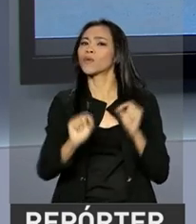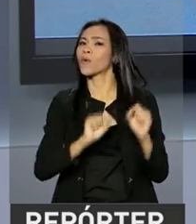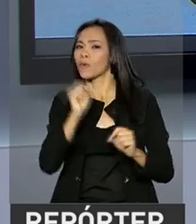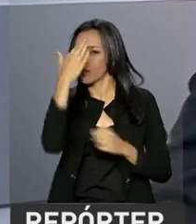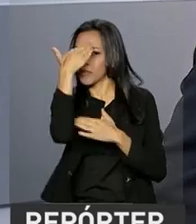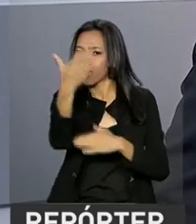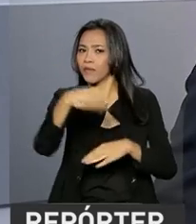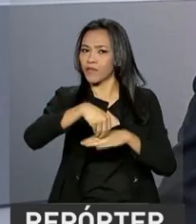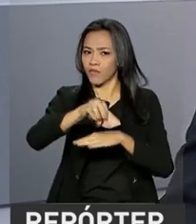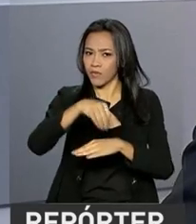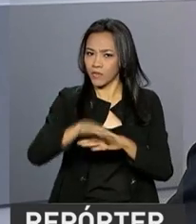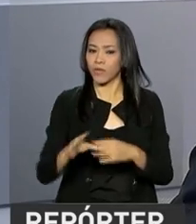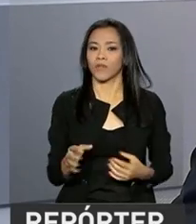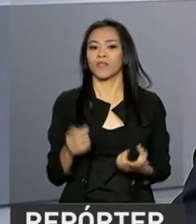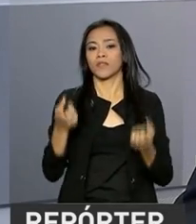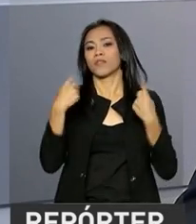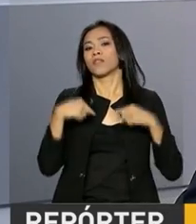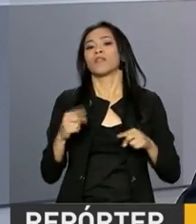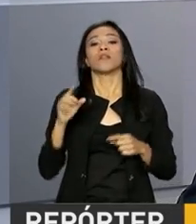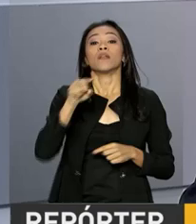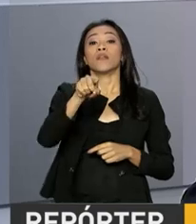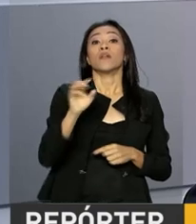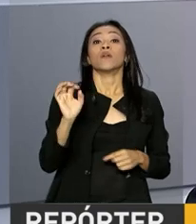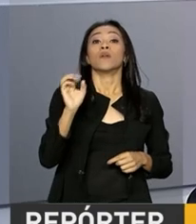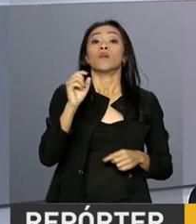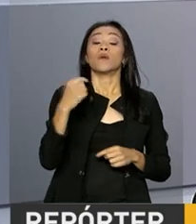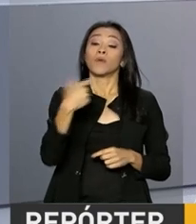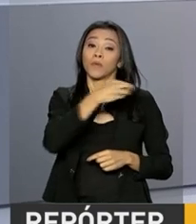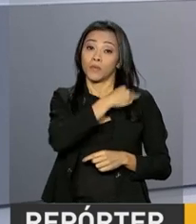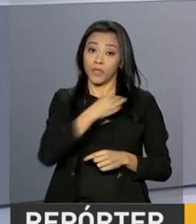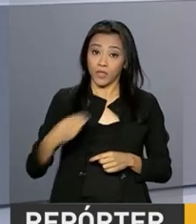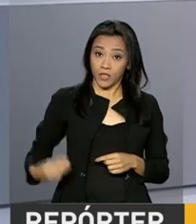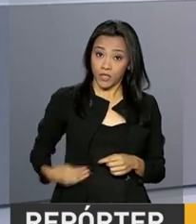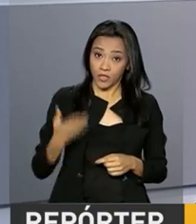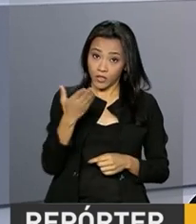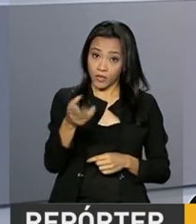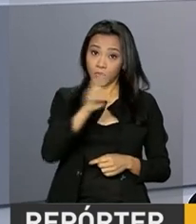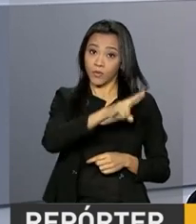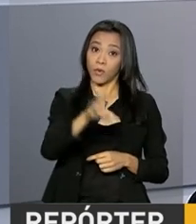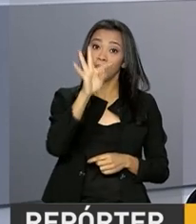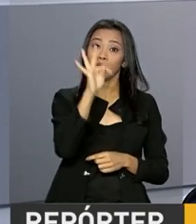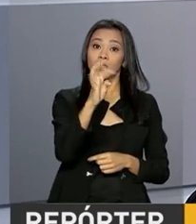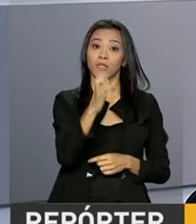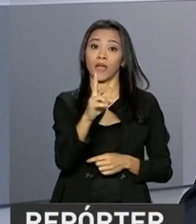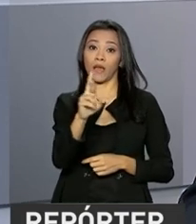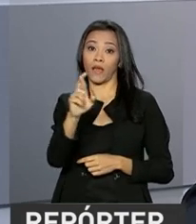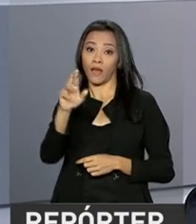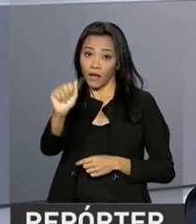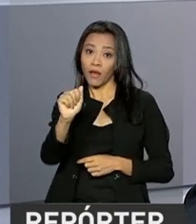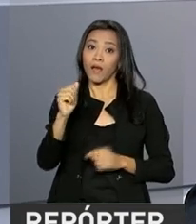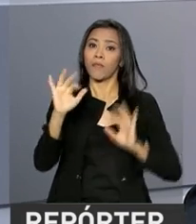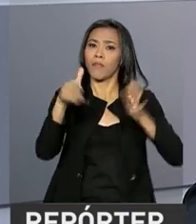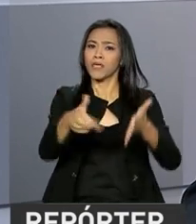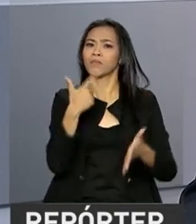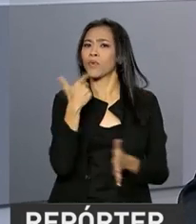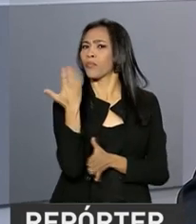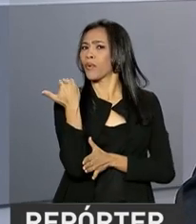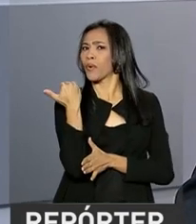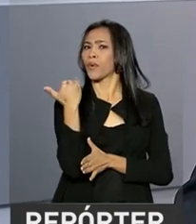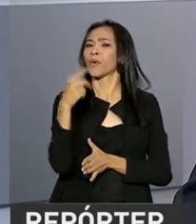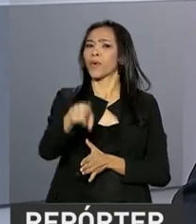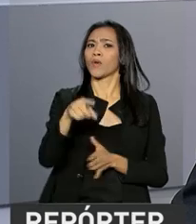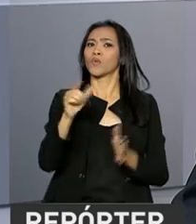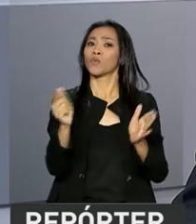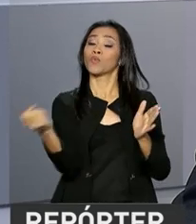pelas informações o ministro do desenvolvimento e Agrário OSM Terra participou agora a pouco aqui na NBR do programa